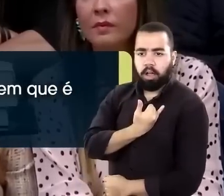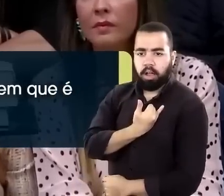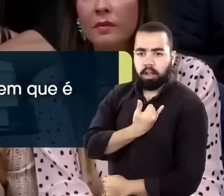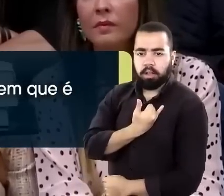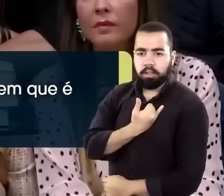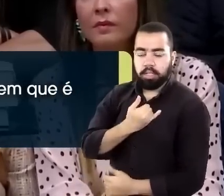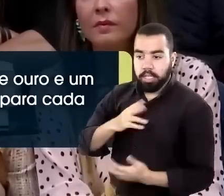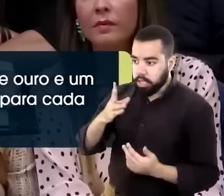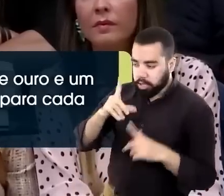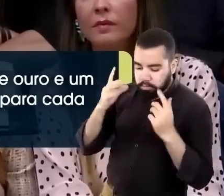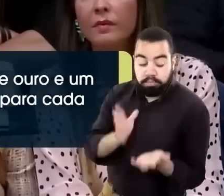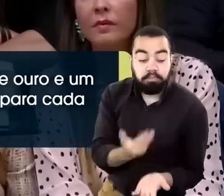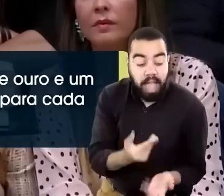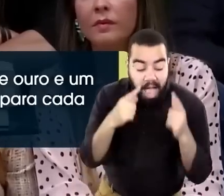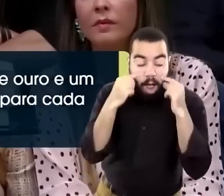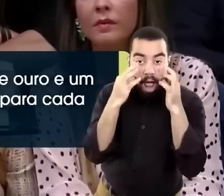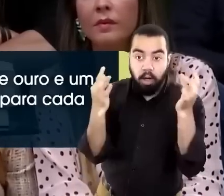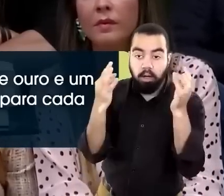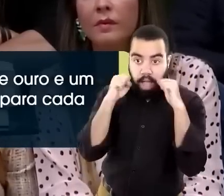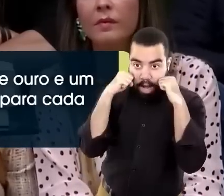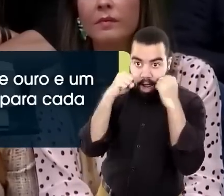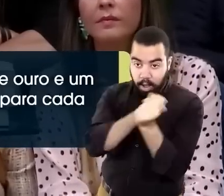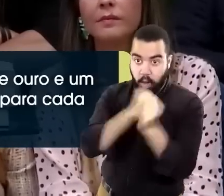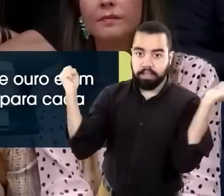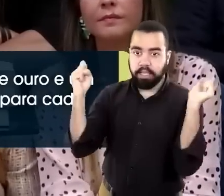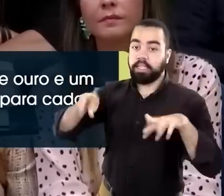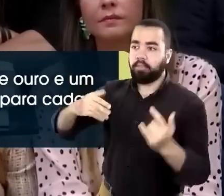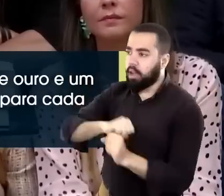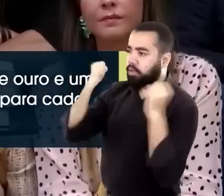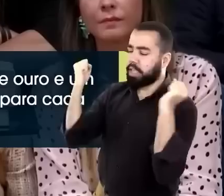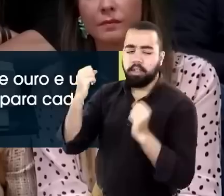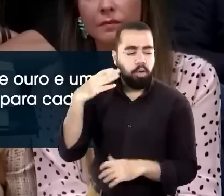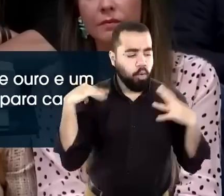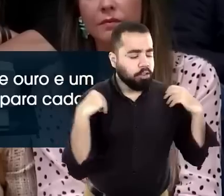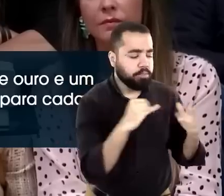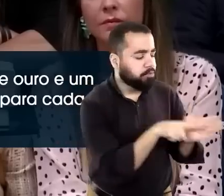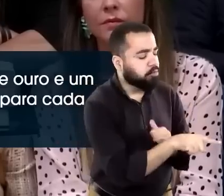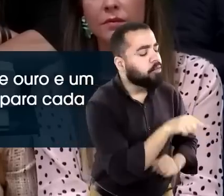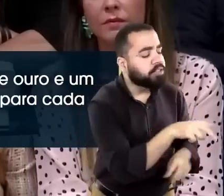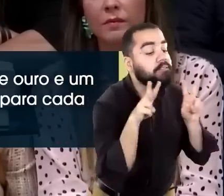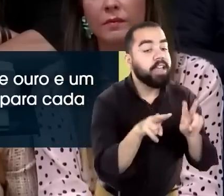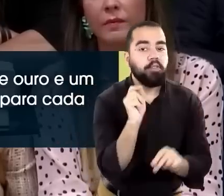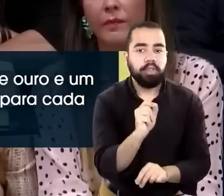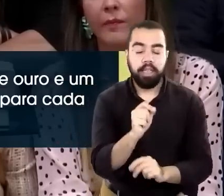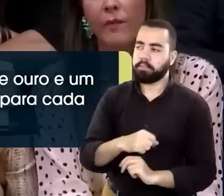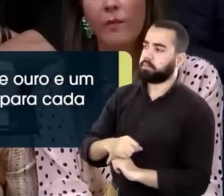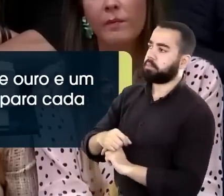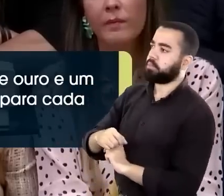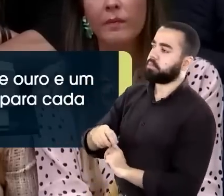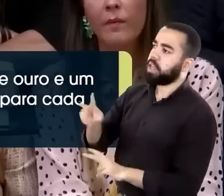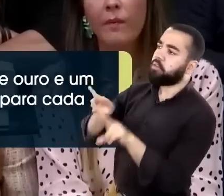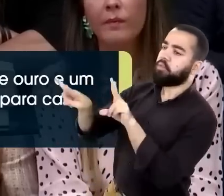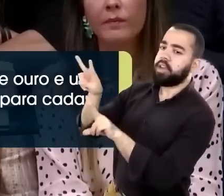é despertado do seu sono. E me perguntou, que vês? Respondi, olho e eis